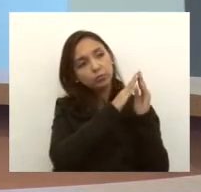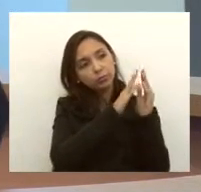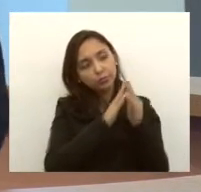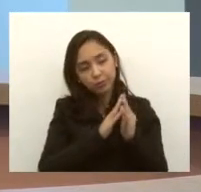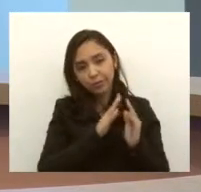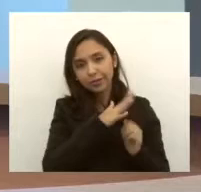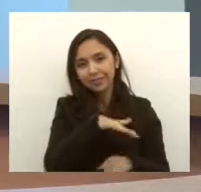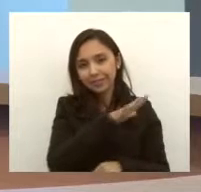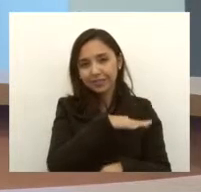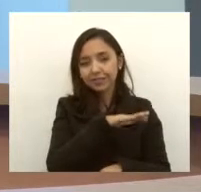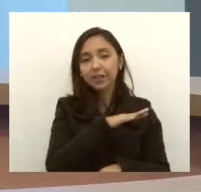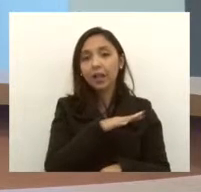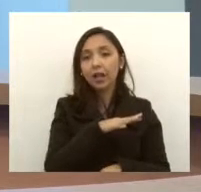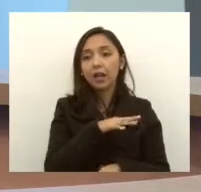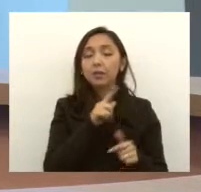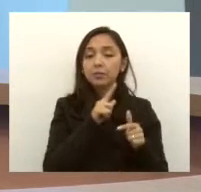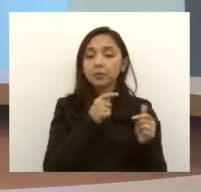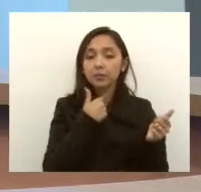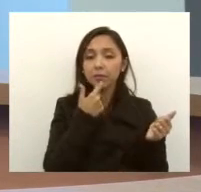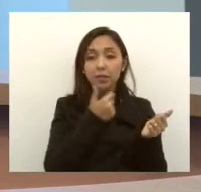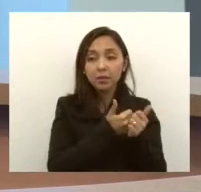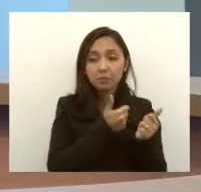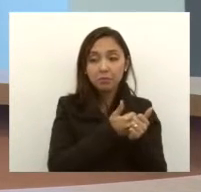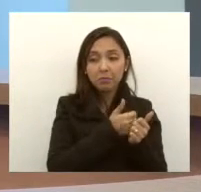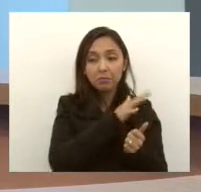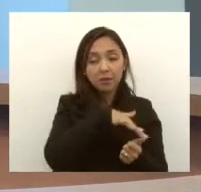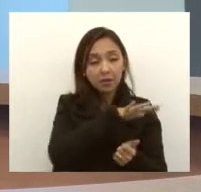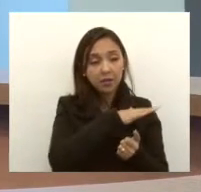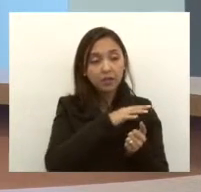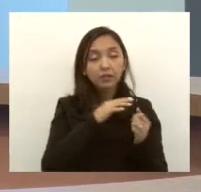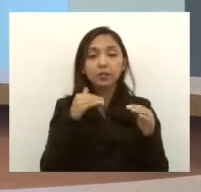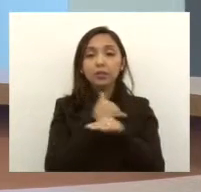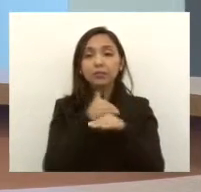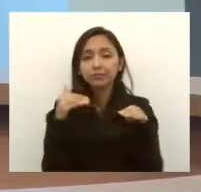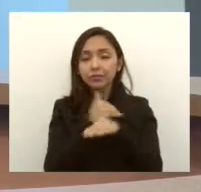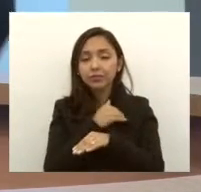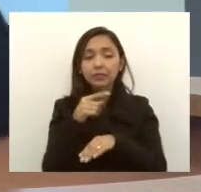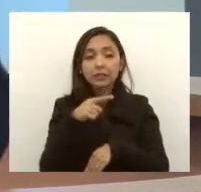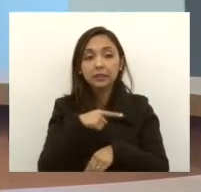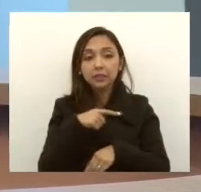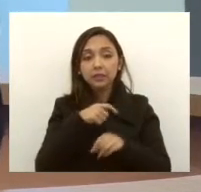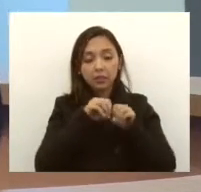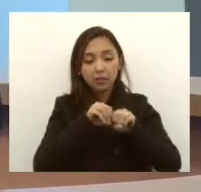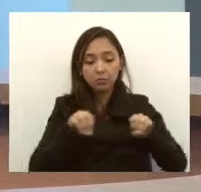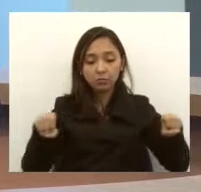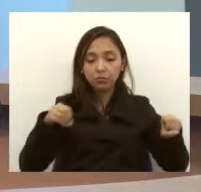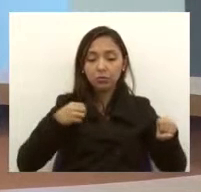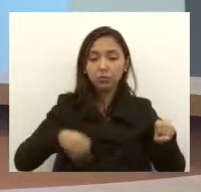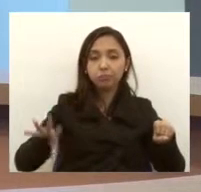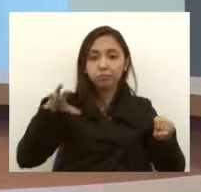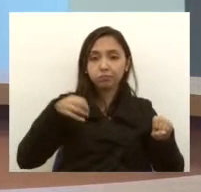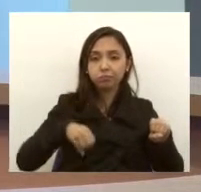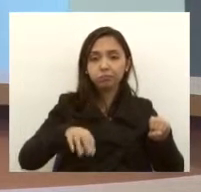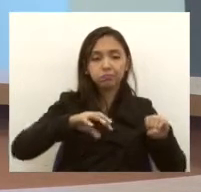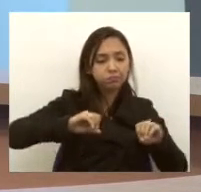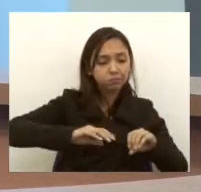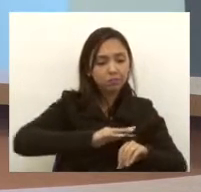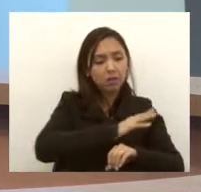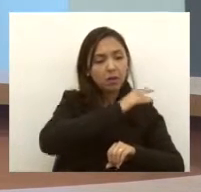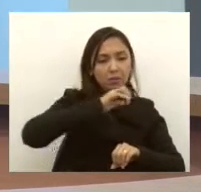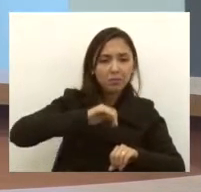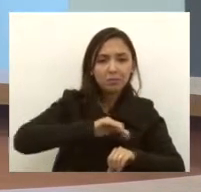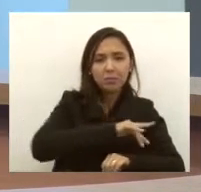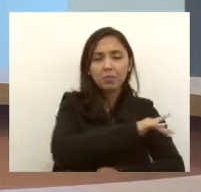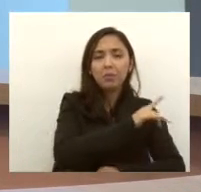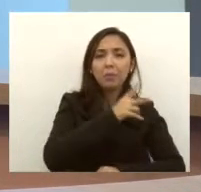moradores, e ali tem uma parte, um trecho da avenida, que tem ali o esgoto correndo a céu aberto. E ali o pessoal mexe